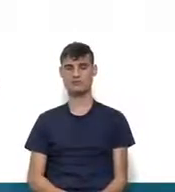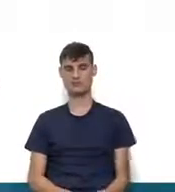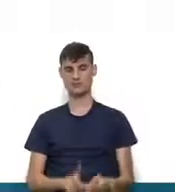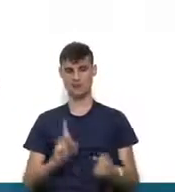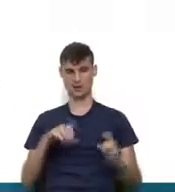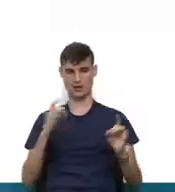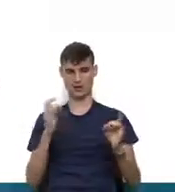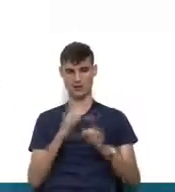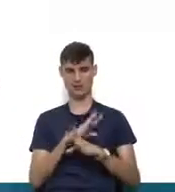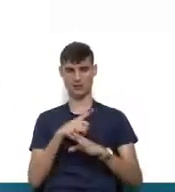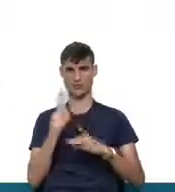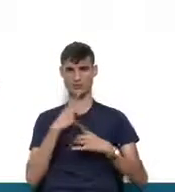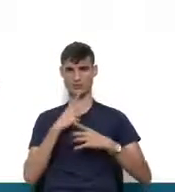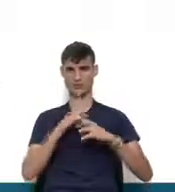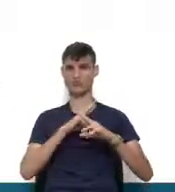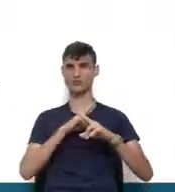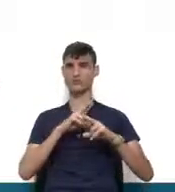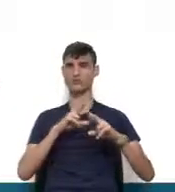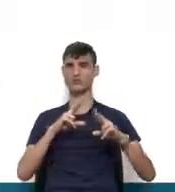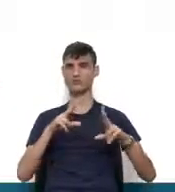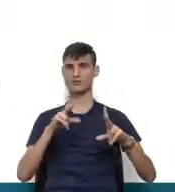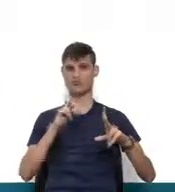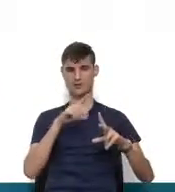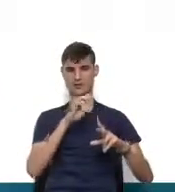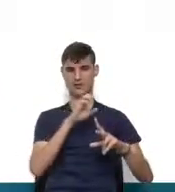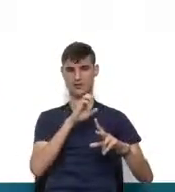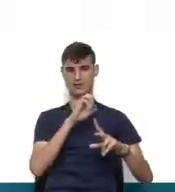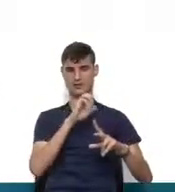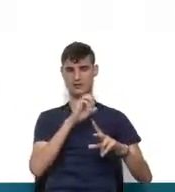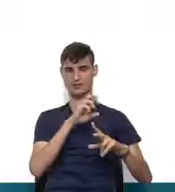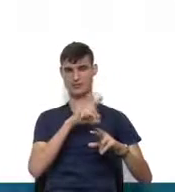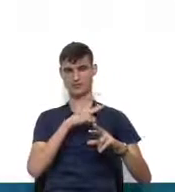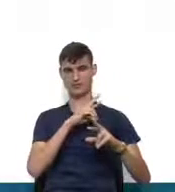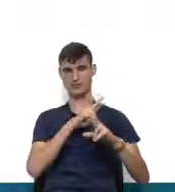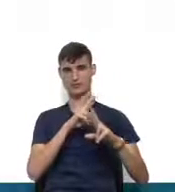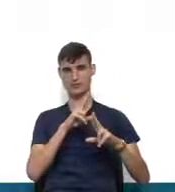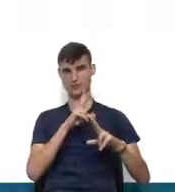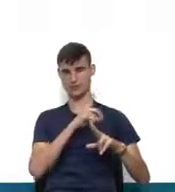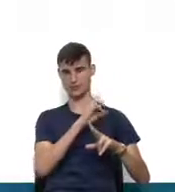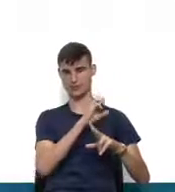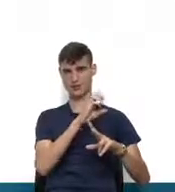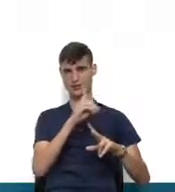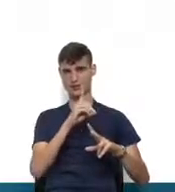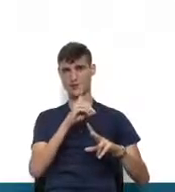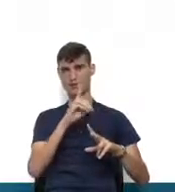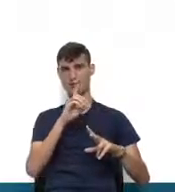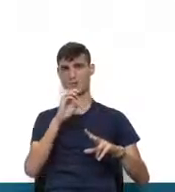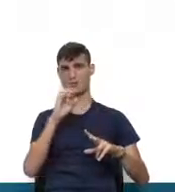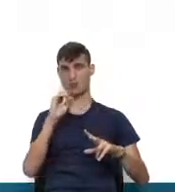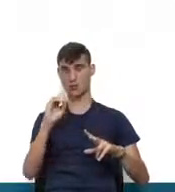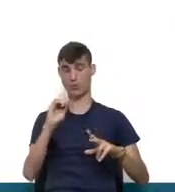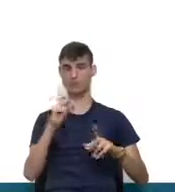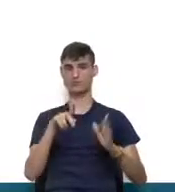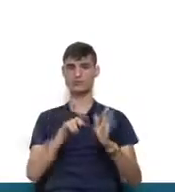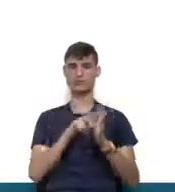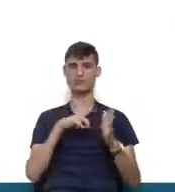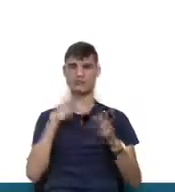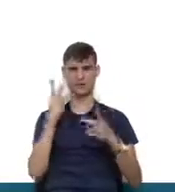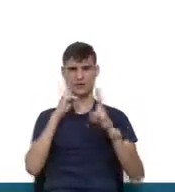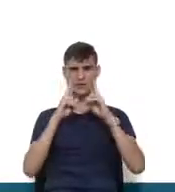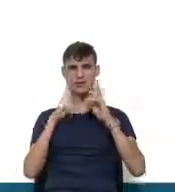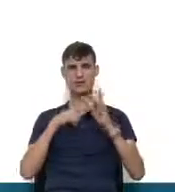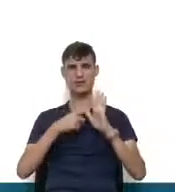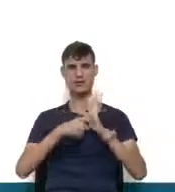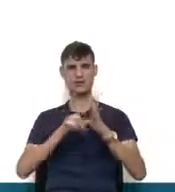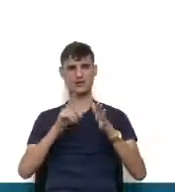essa equação diferencial ordinária, que era o modelo do nosso circuito. Lembra que a gente tinha esse problema para